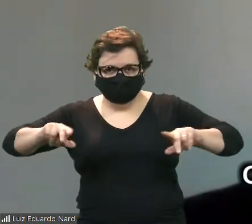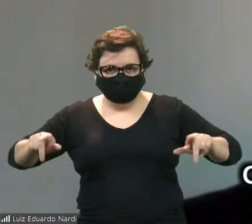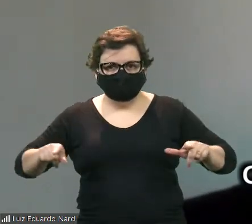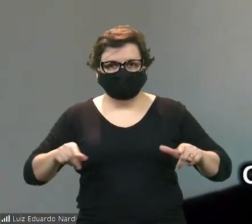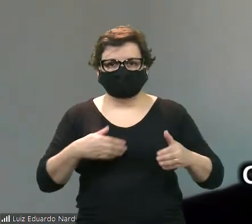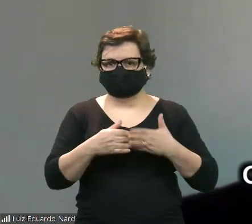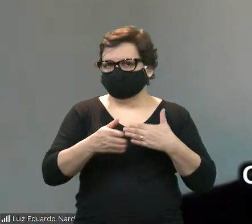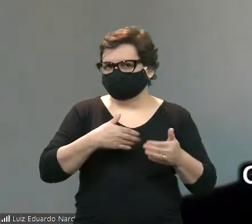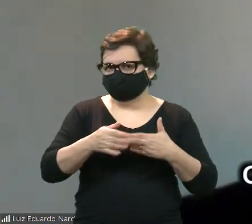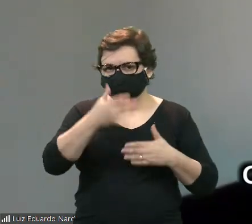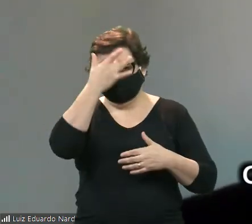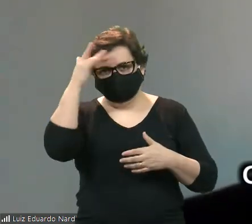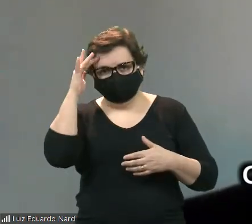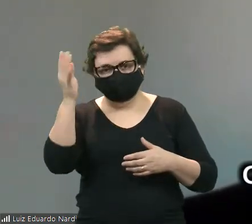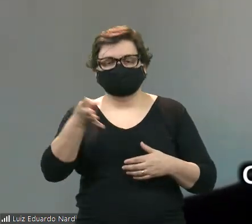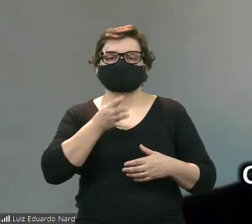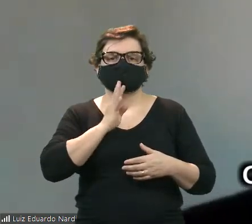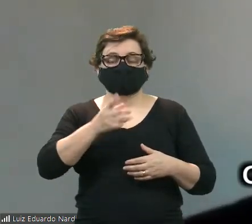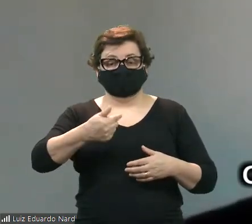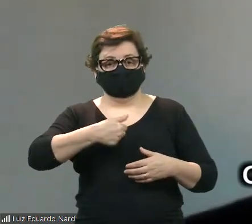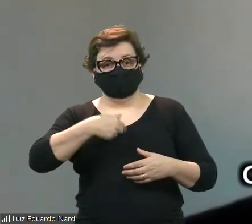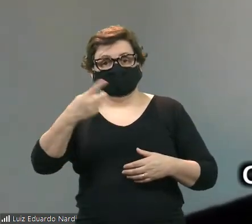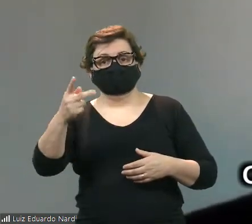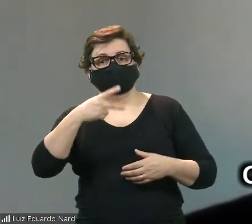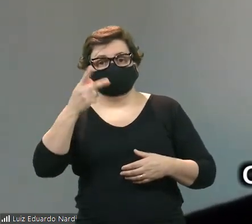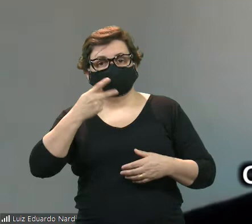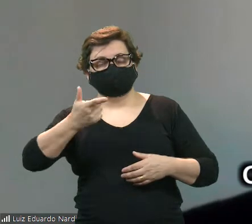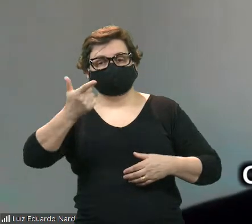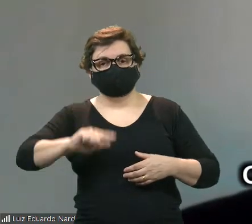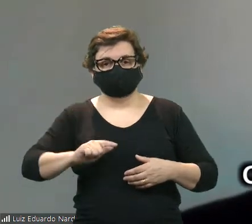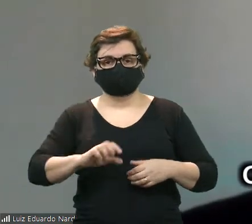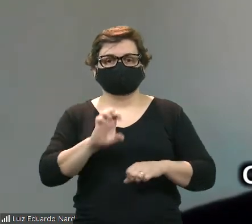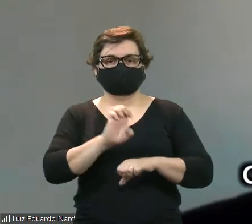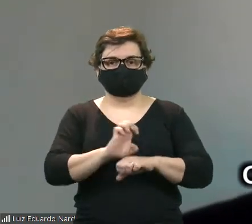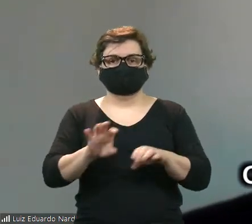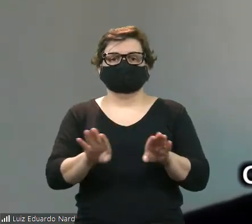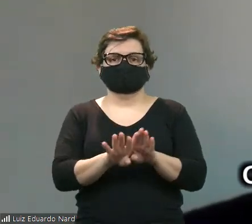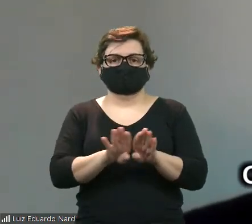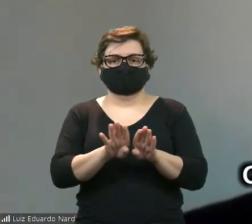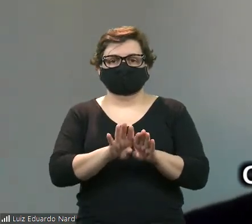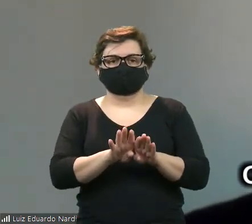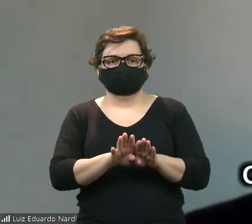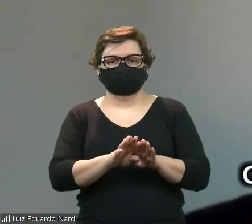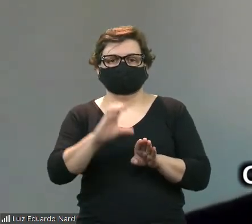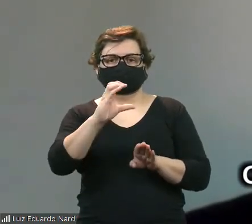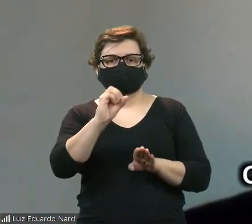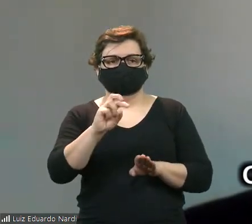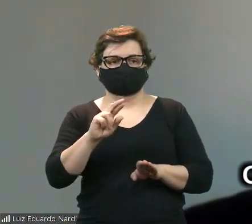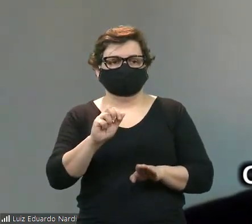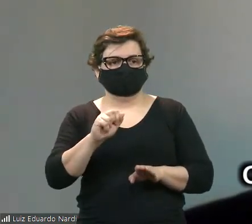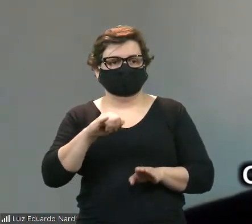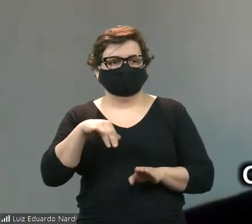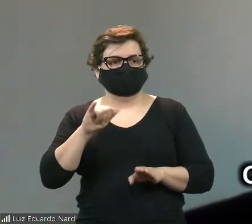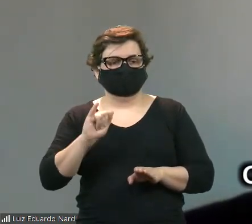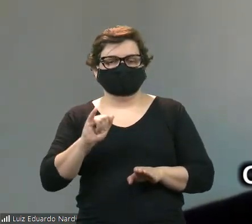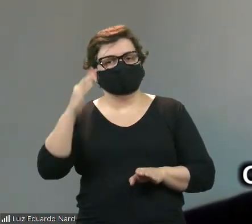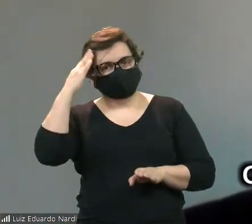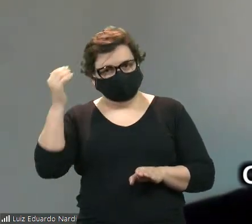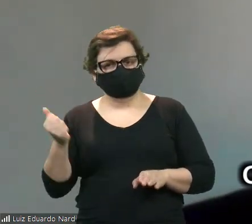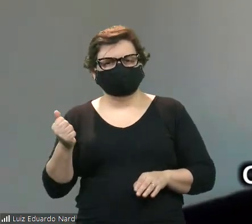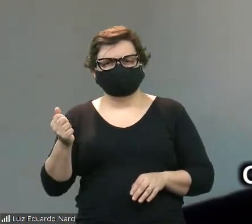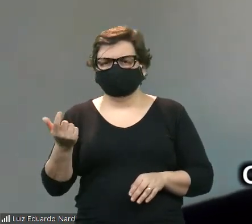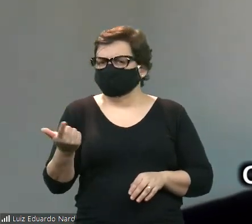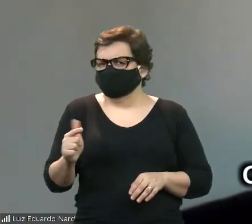um conhece, repito, e no Estado também, o senhor Mário Coraini que conhece bem isso, não existe